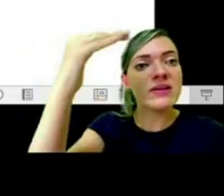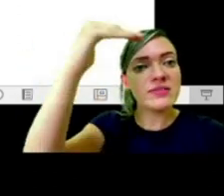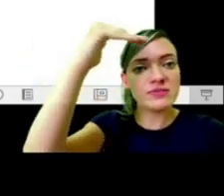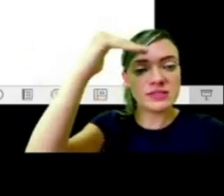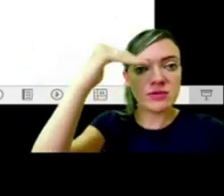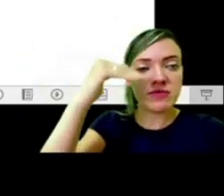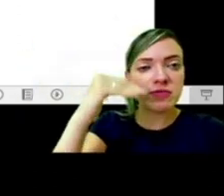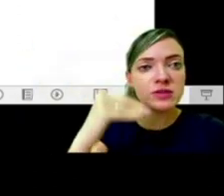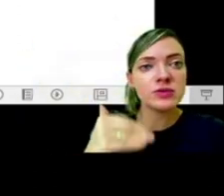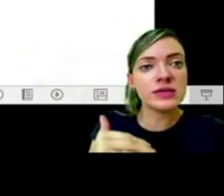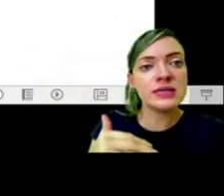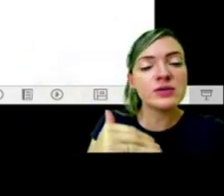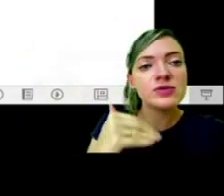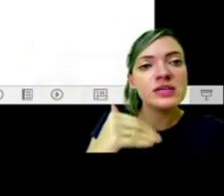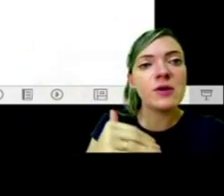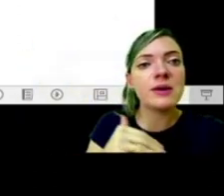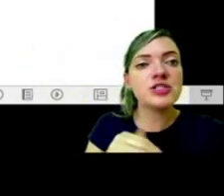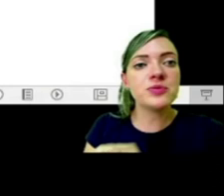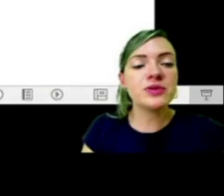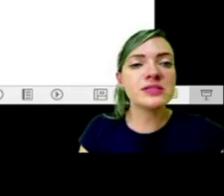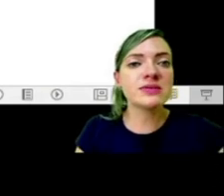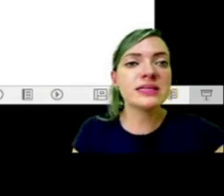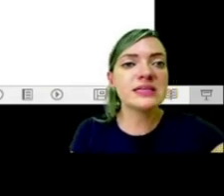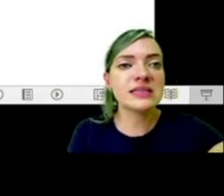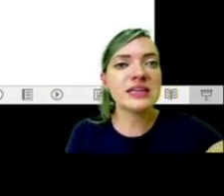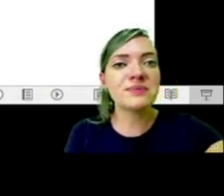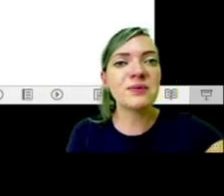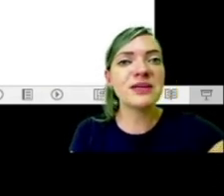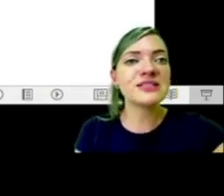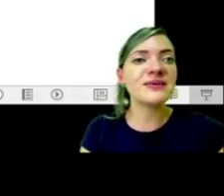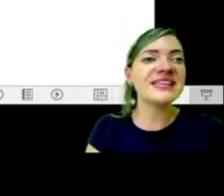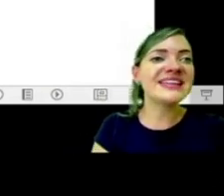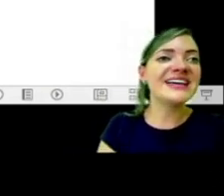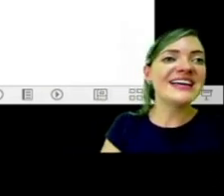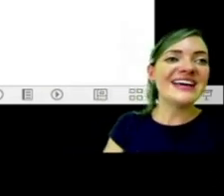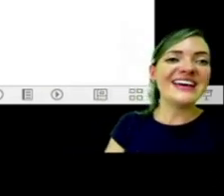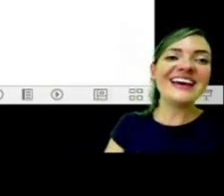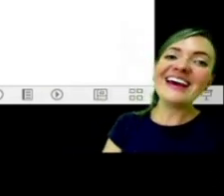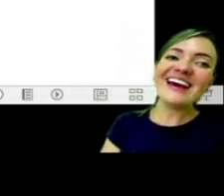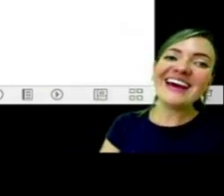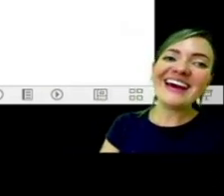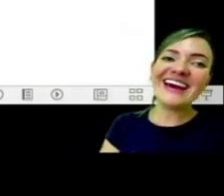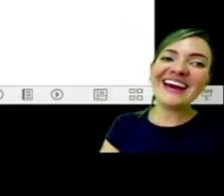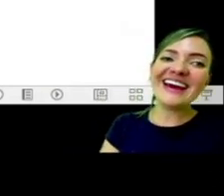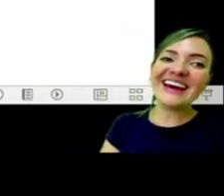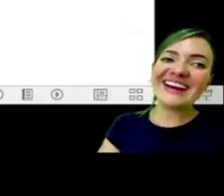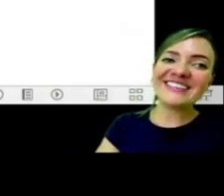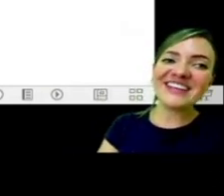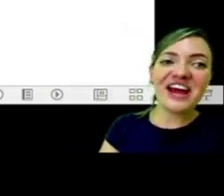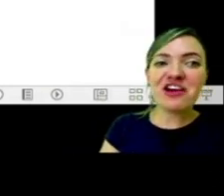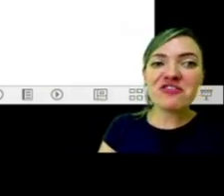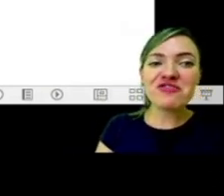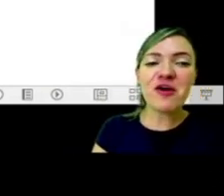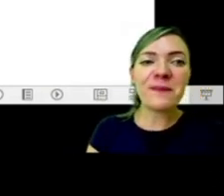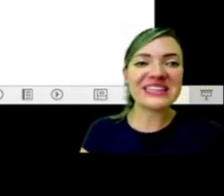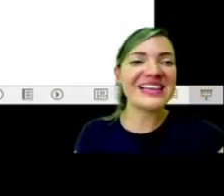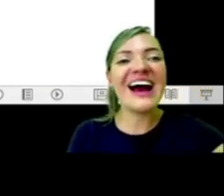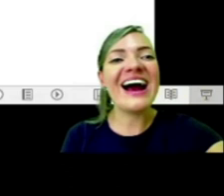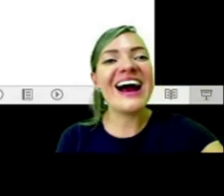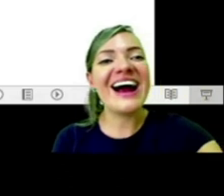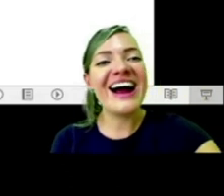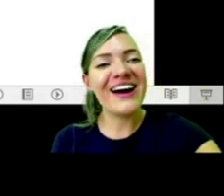morre. Então vai ser um fator ali crucial para a diminuição da densidade da população. Letra E. De eu